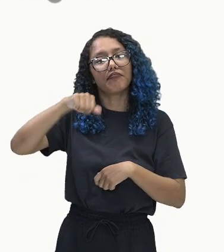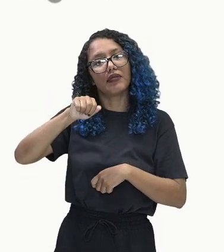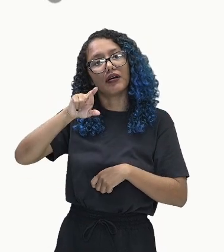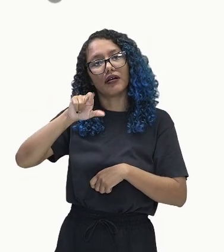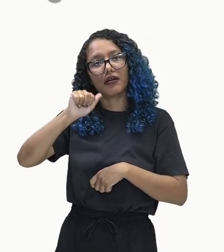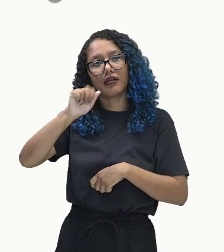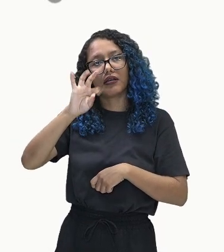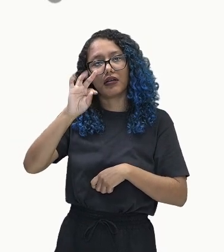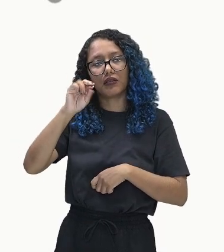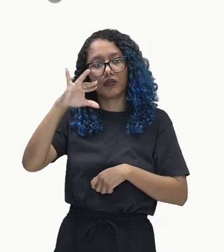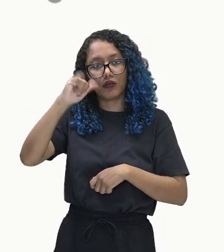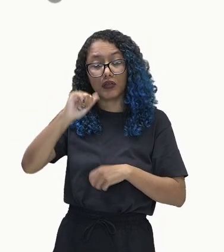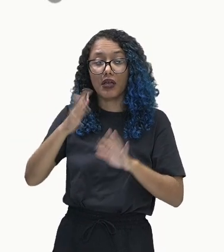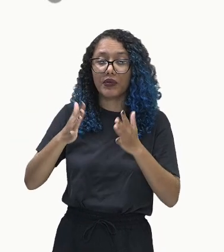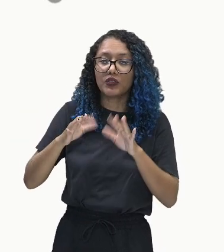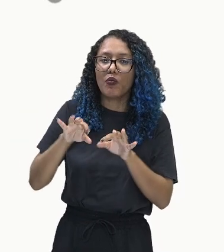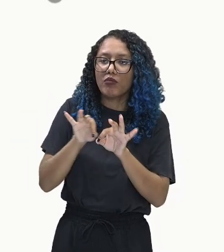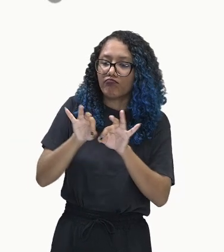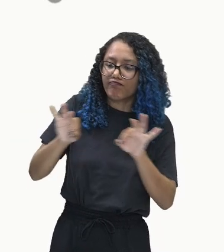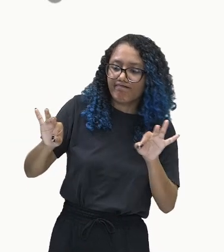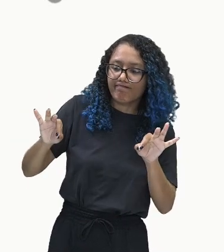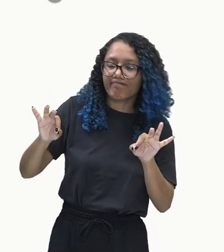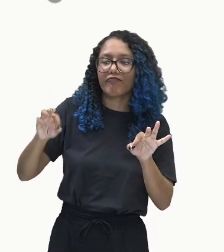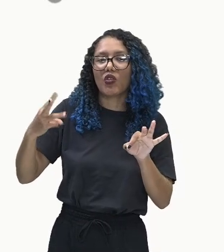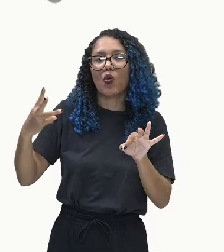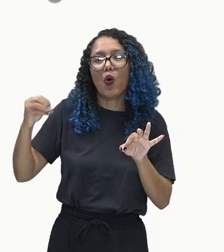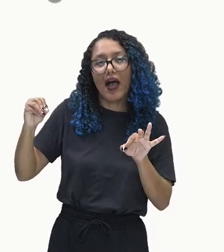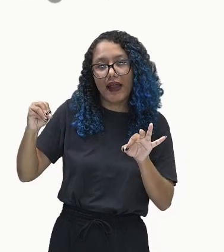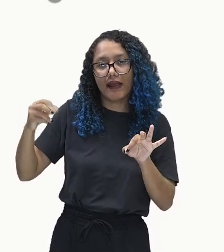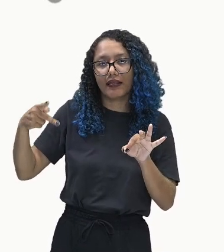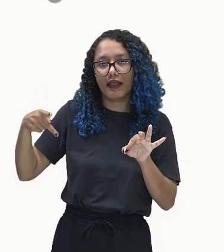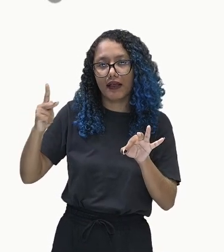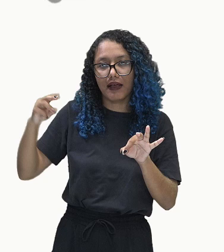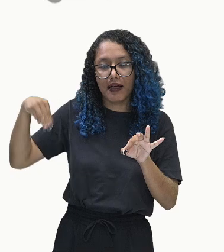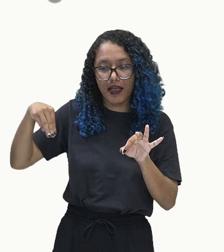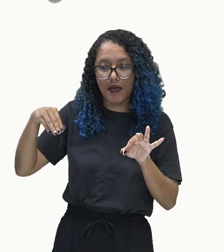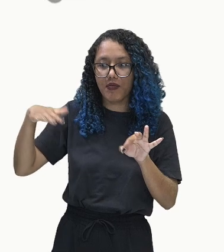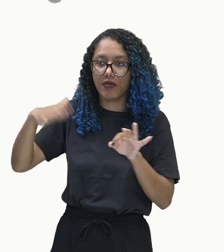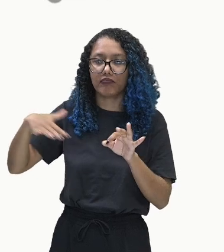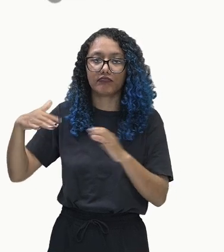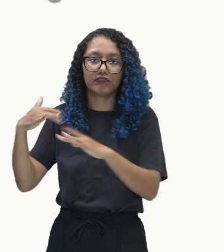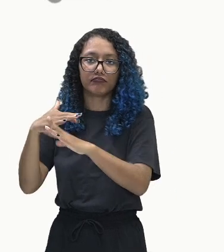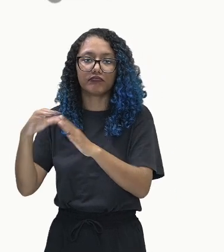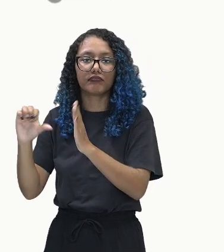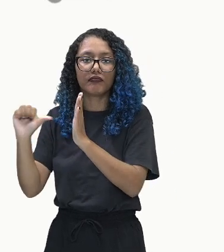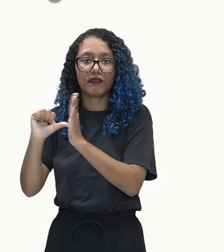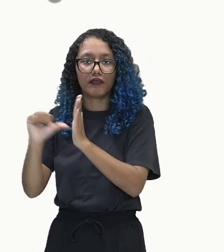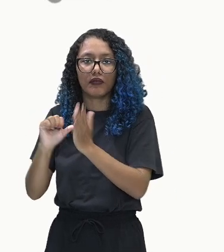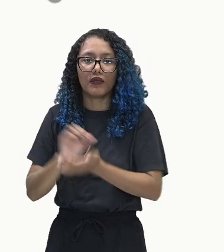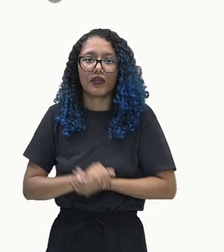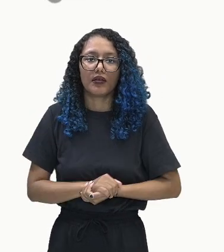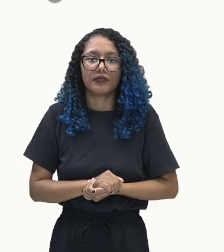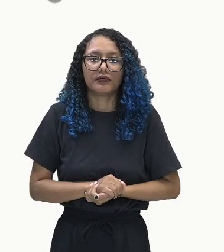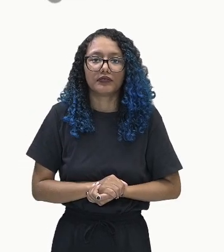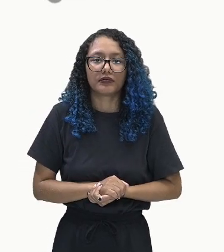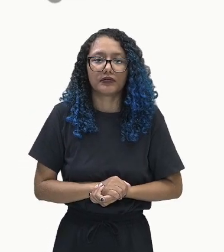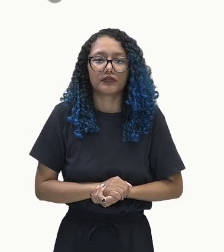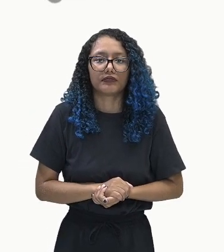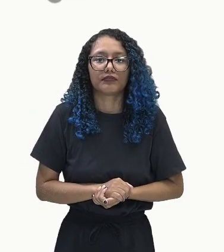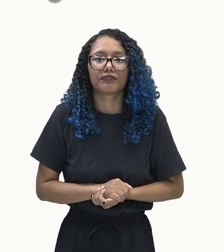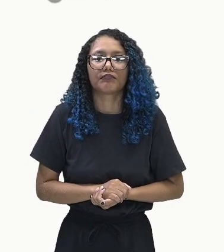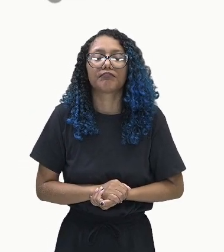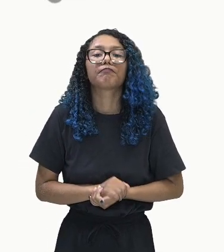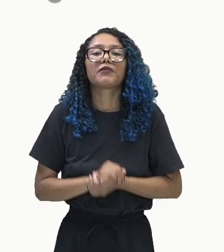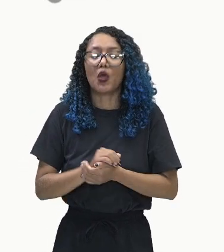então, de 40 quilômetros de Atenas. Apesar de menos numerosos que os inimigos, os